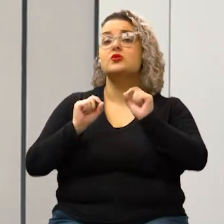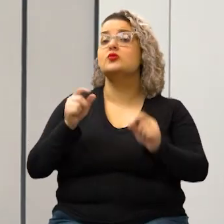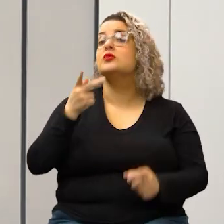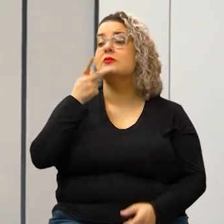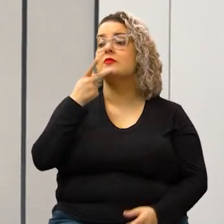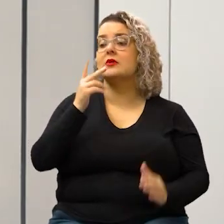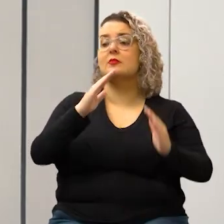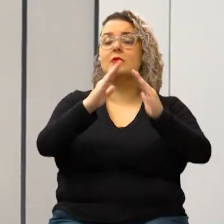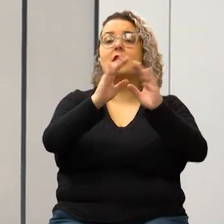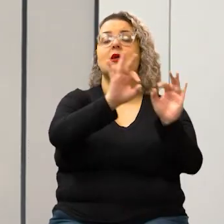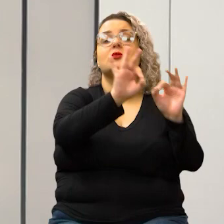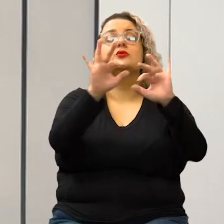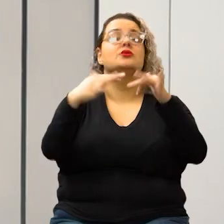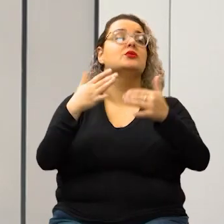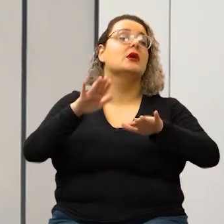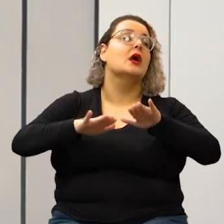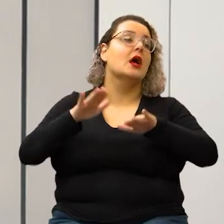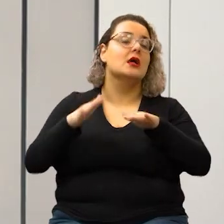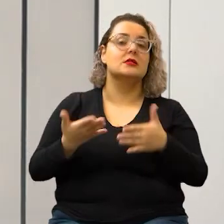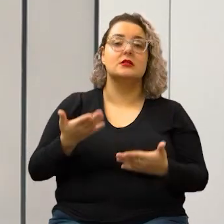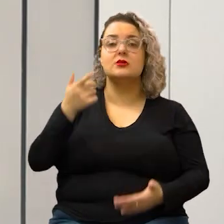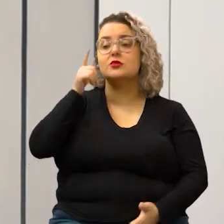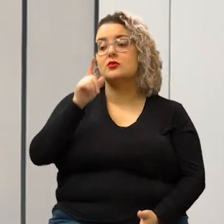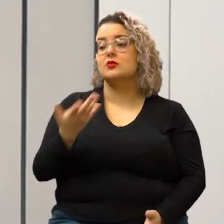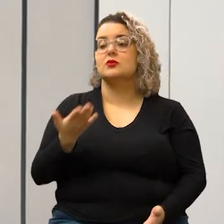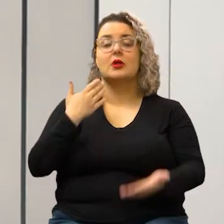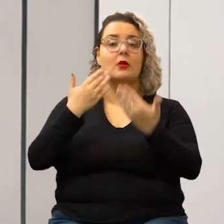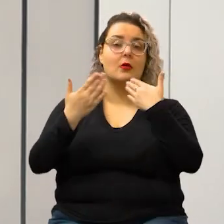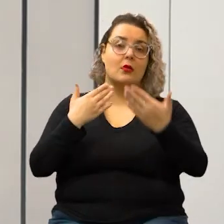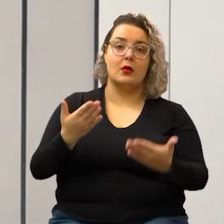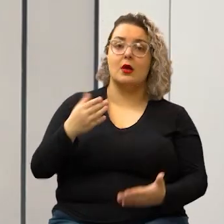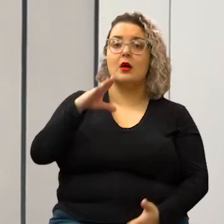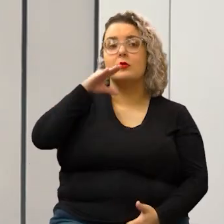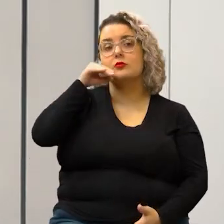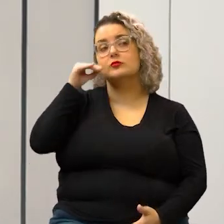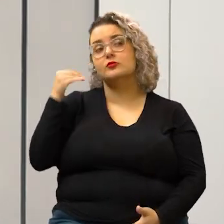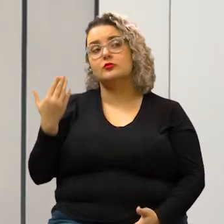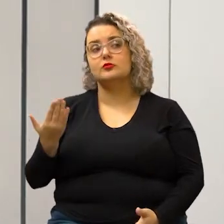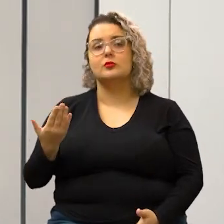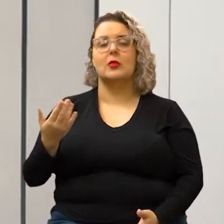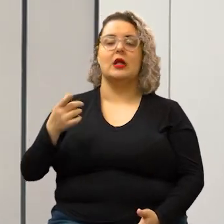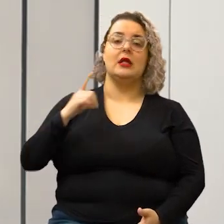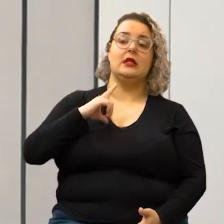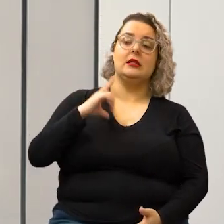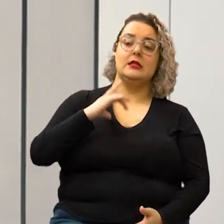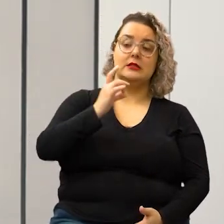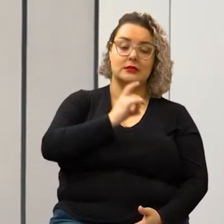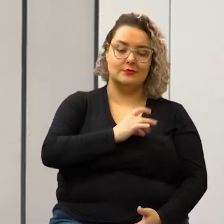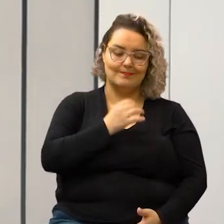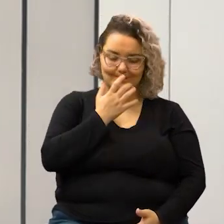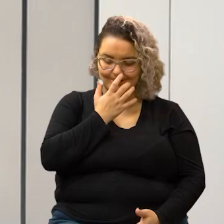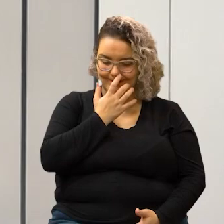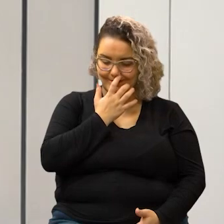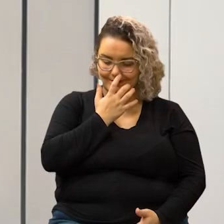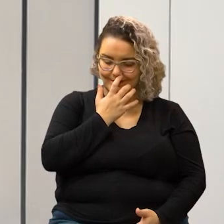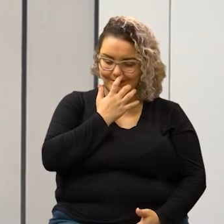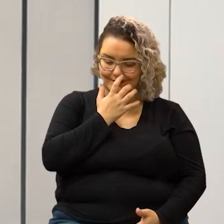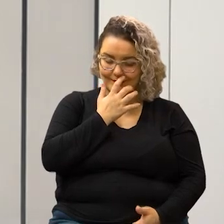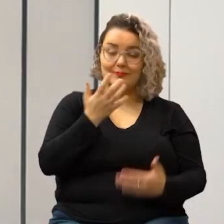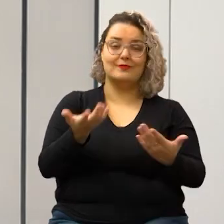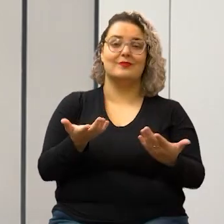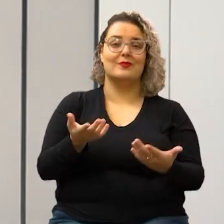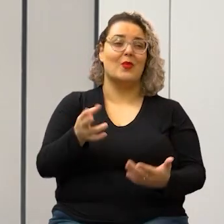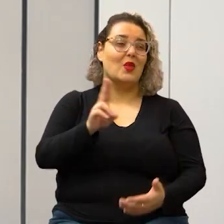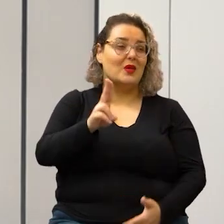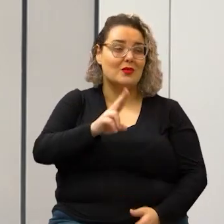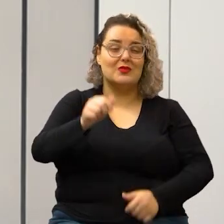quem está assistindo e, de repente, não consegue conversar com o seu adolescente, tem esse medo de, poxa, você está